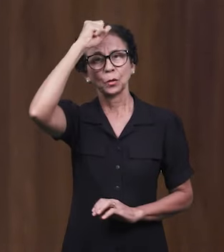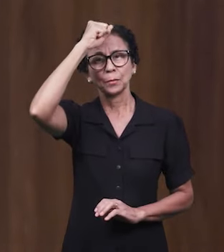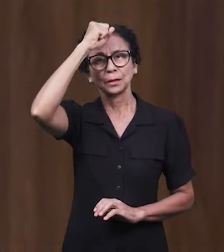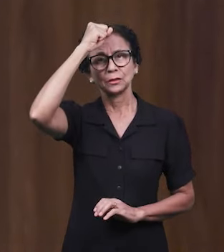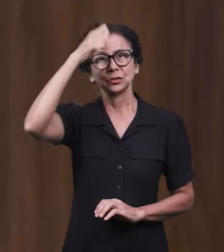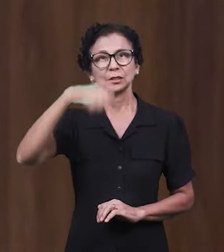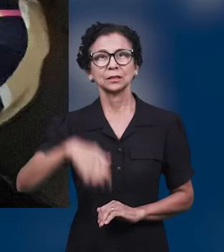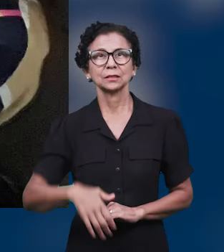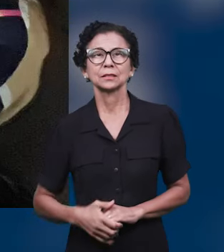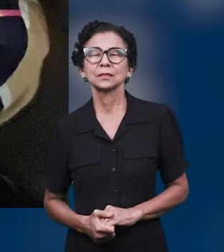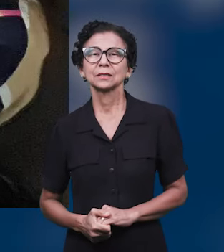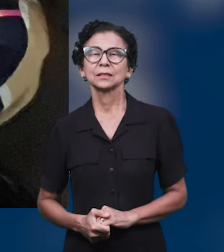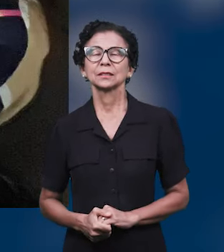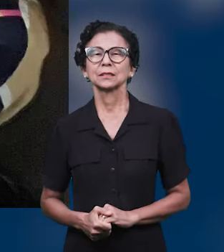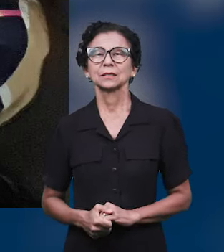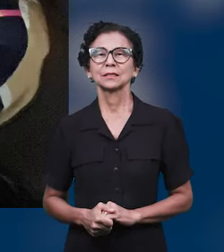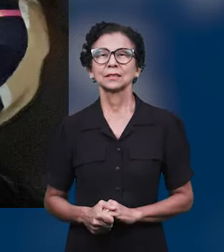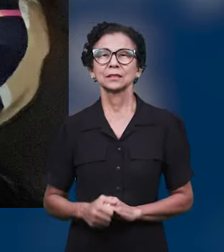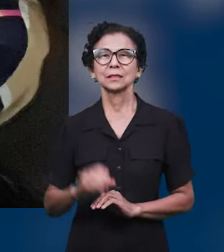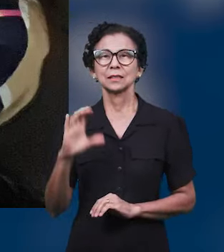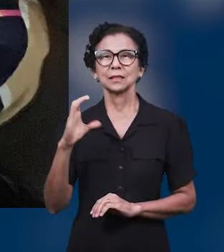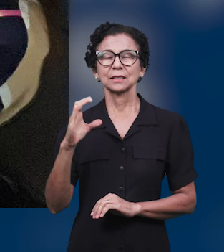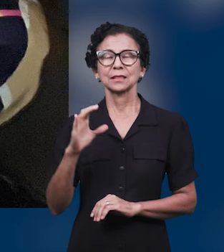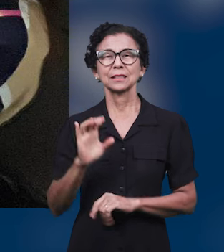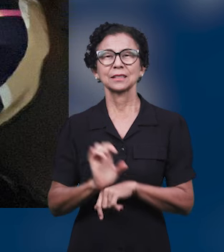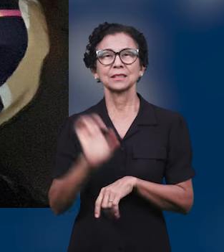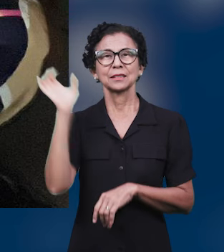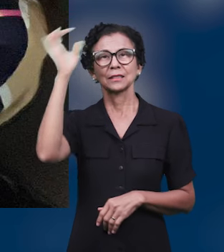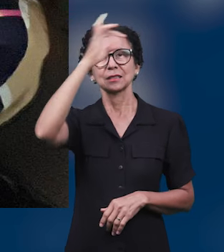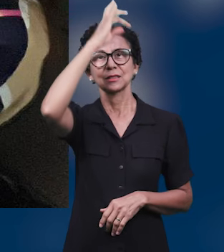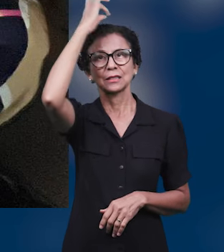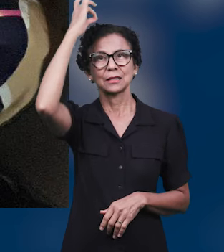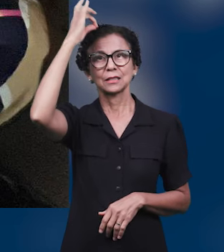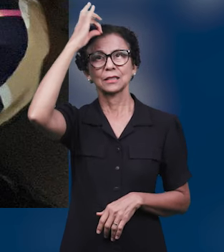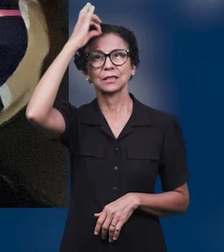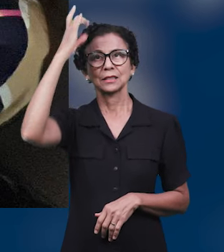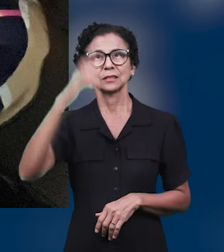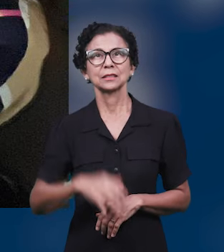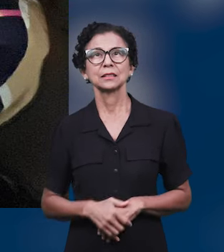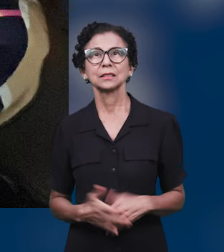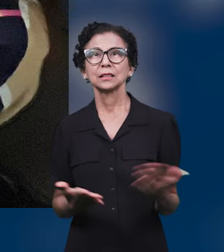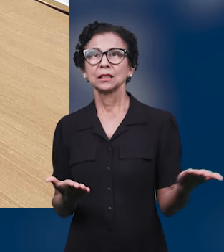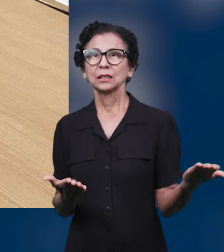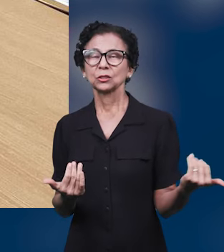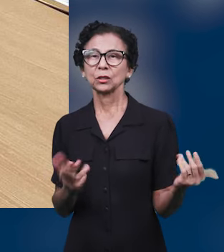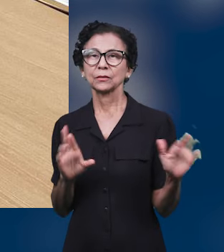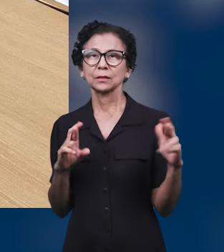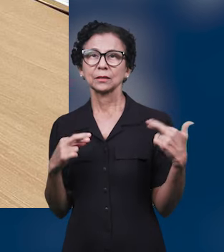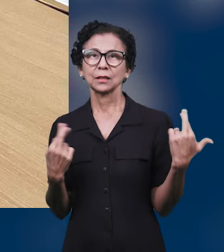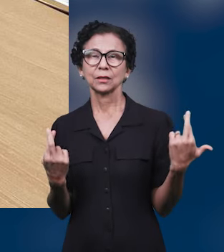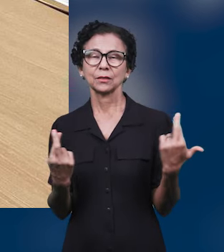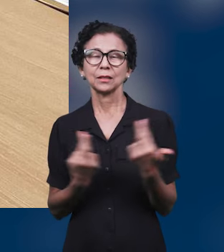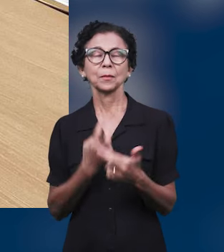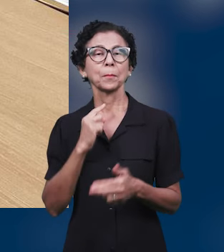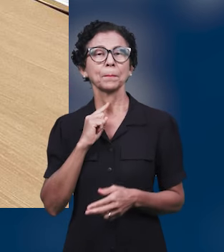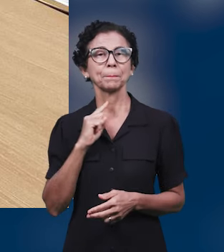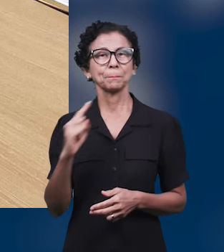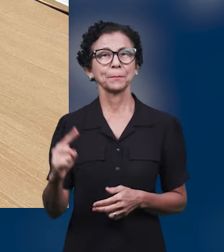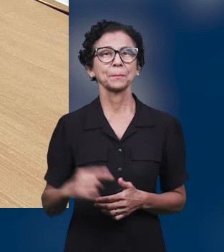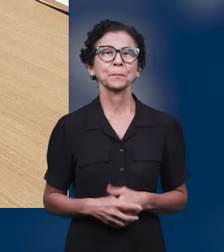realizado ali uma reunião de senhoras com as irmãs da igreja, a Igreja da Coreia do Sul. Olha que interessante, as irmãs da Coreia do Sul,